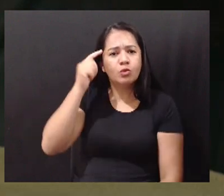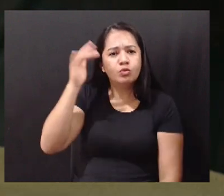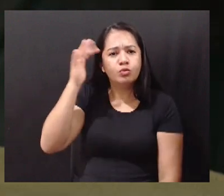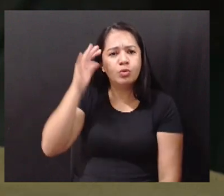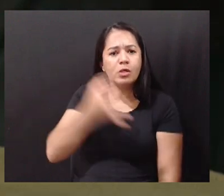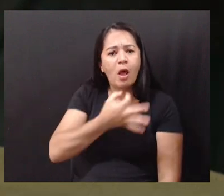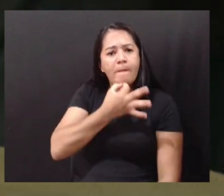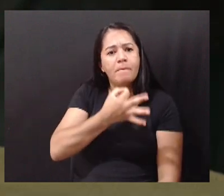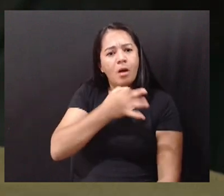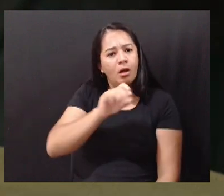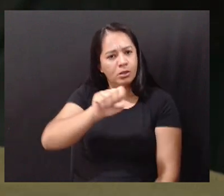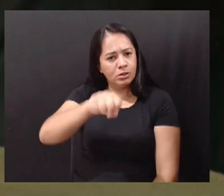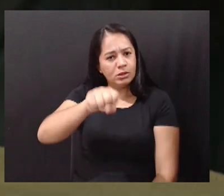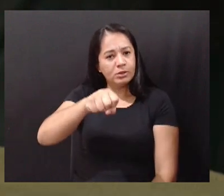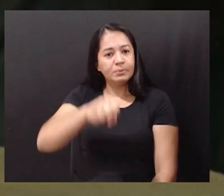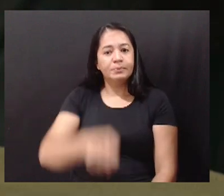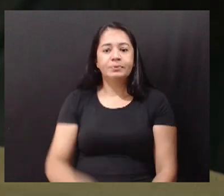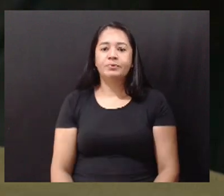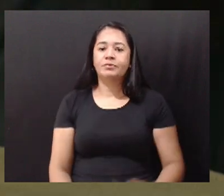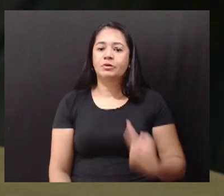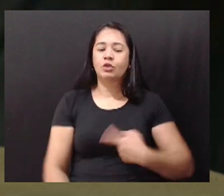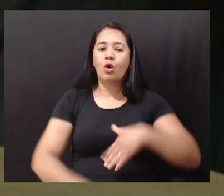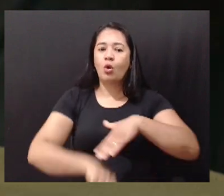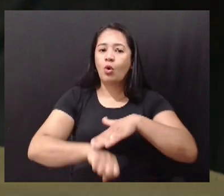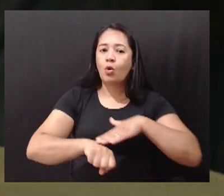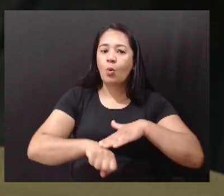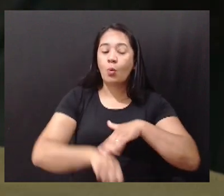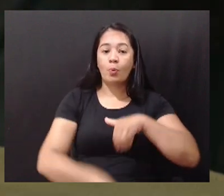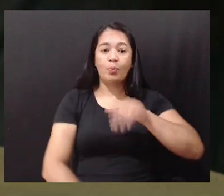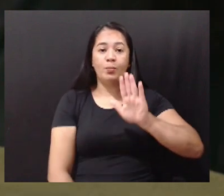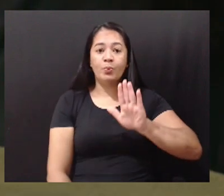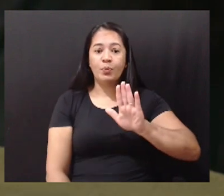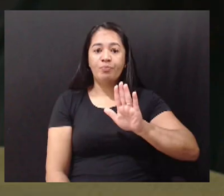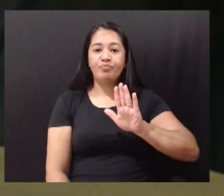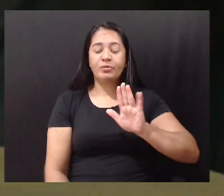criticamente. Então, para conversar um pouco mais sobre essa